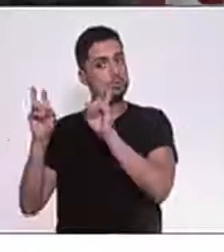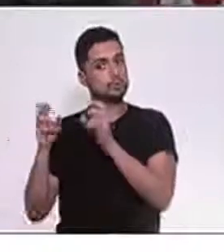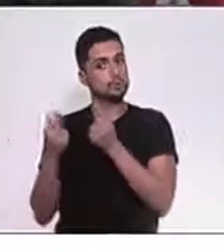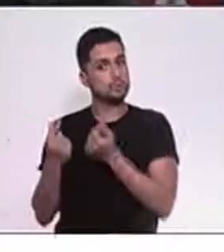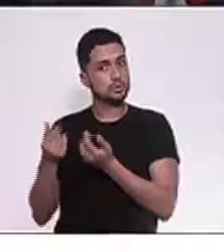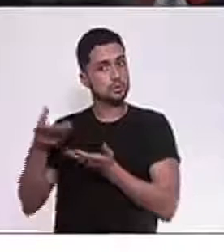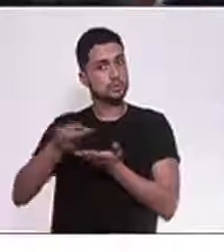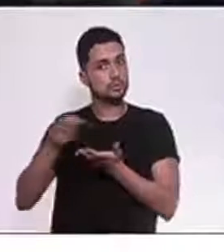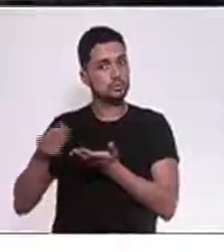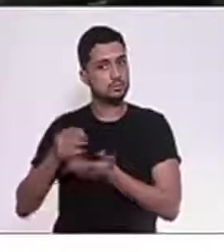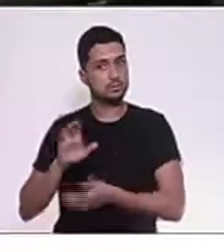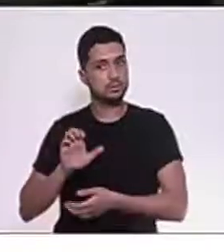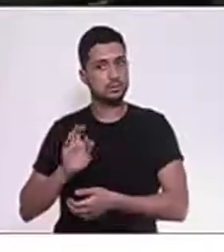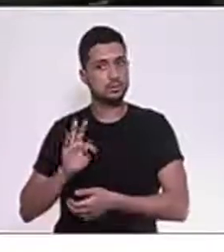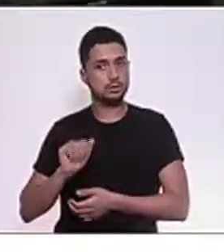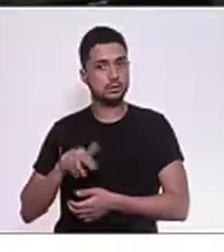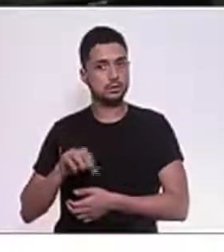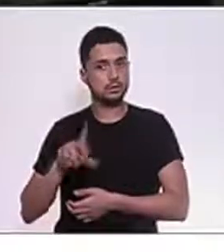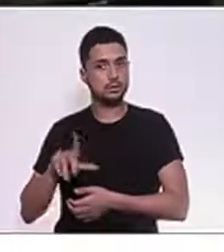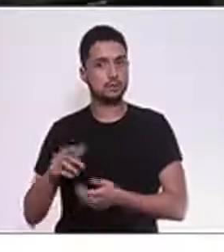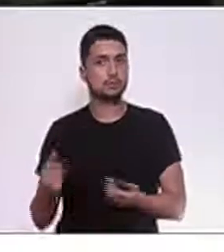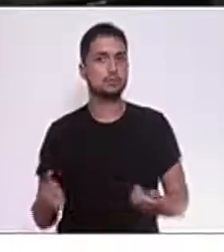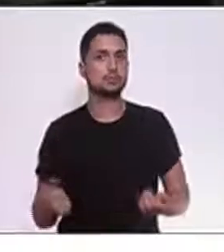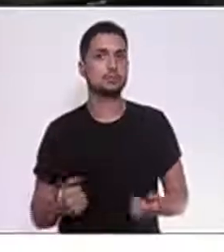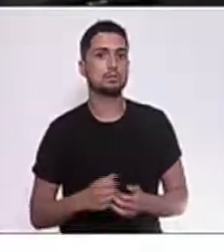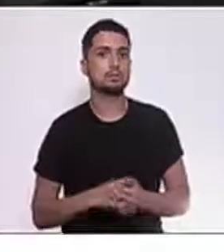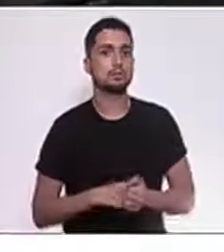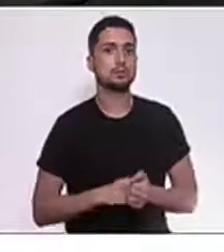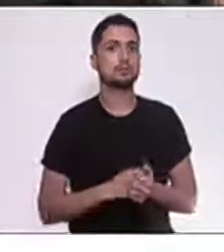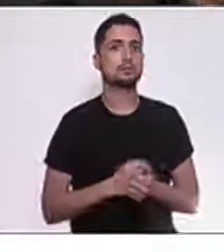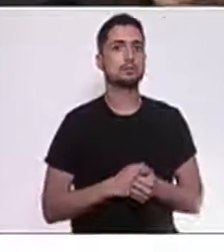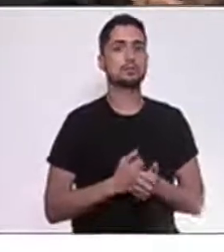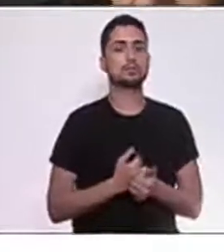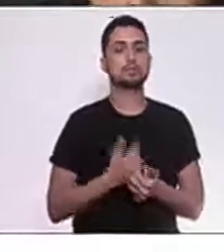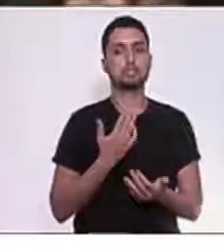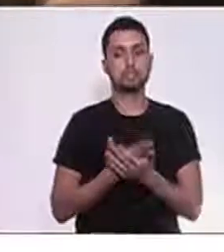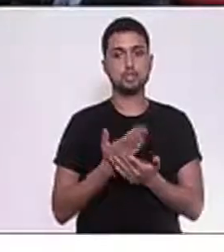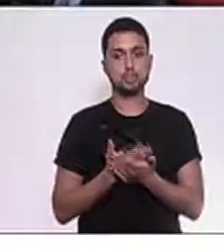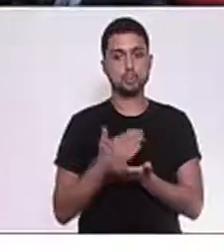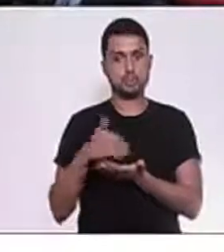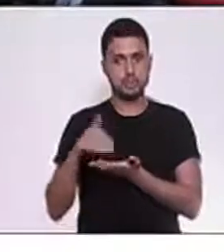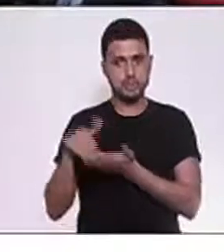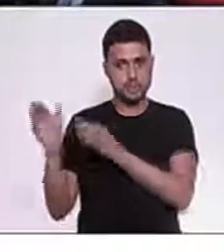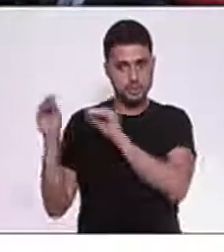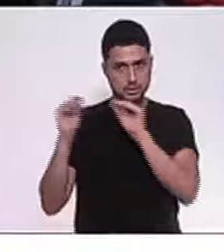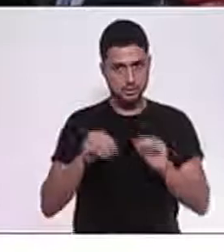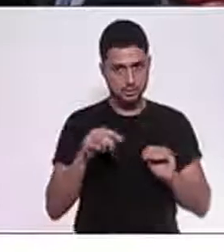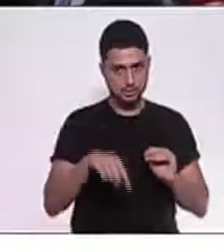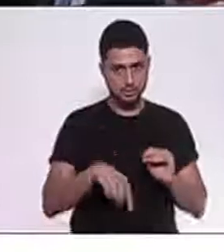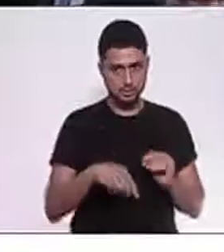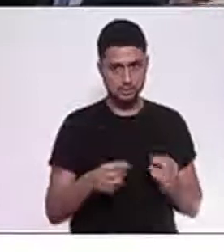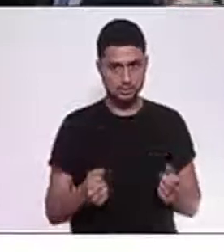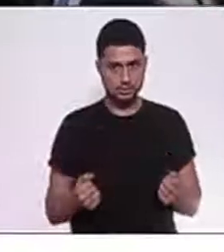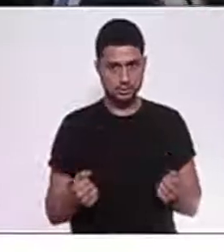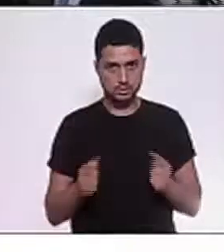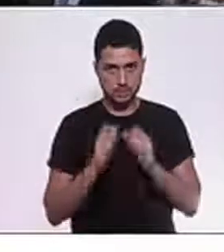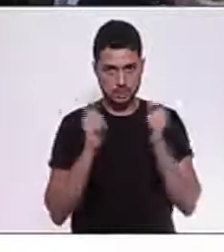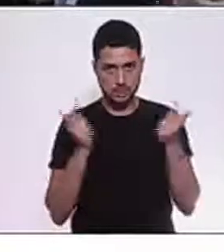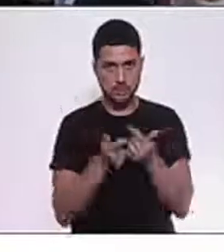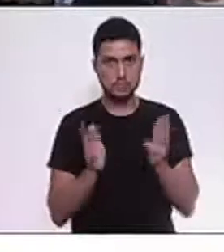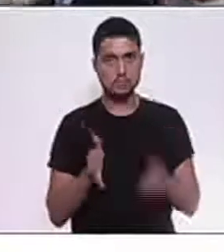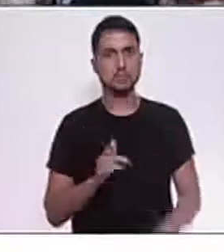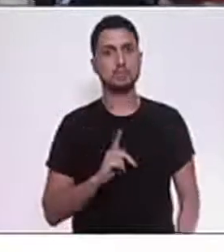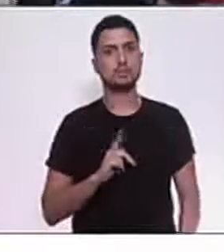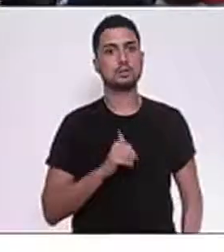etanol. O estudo da secretaria chegou na casa? Eu recebi um estudo que primeiro dava uma perda